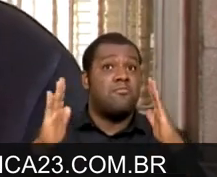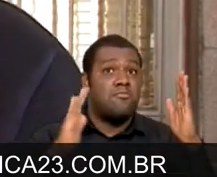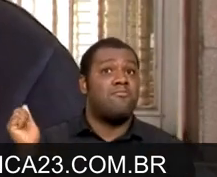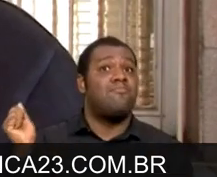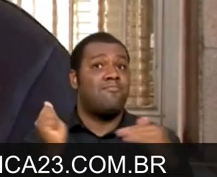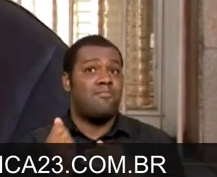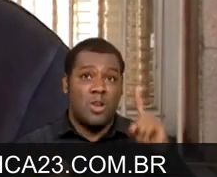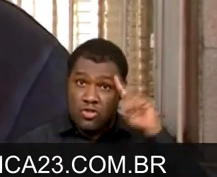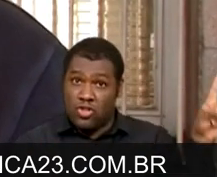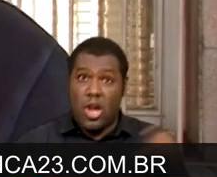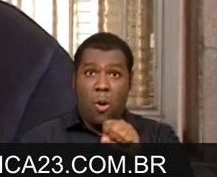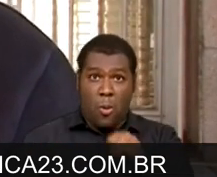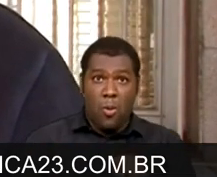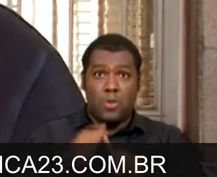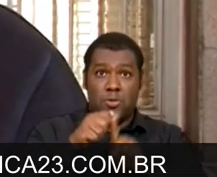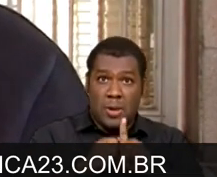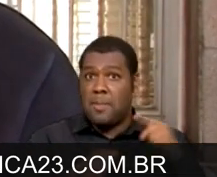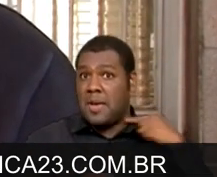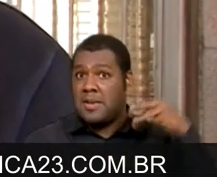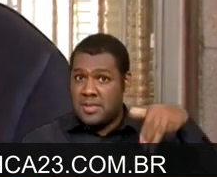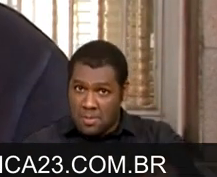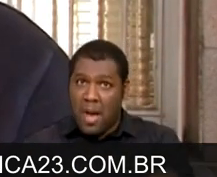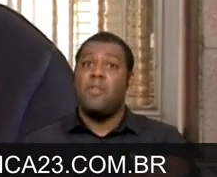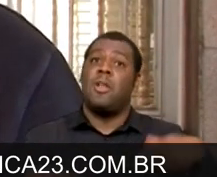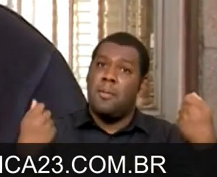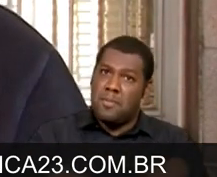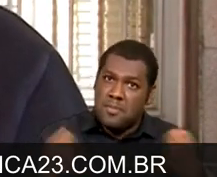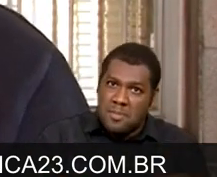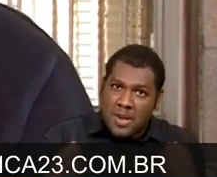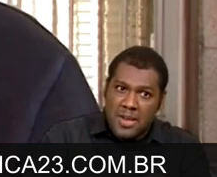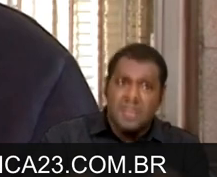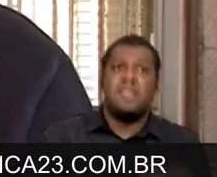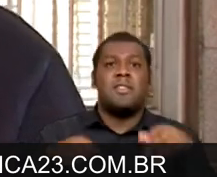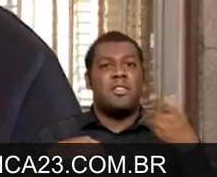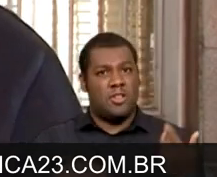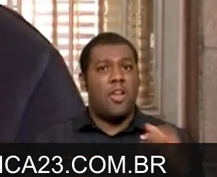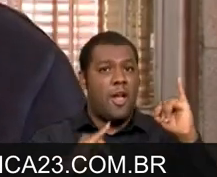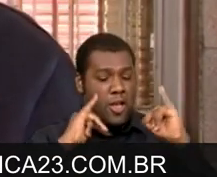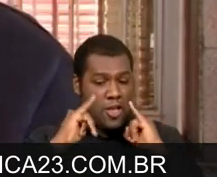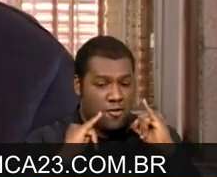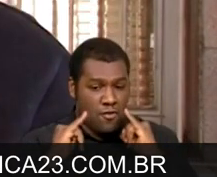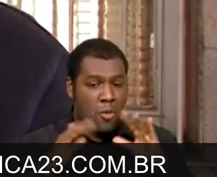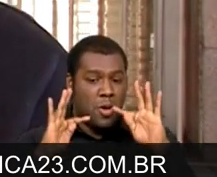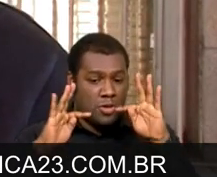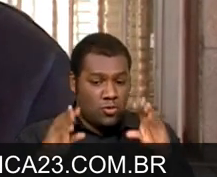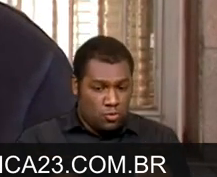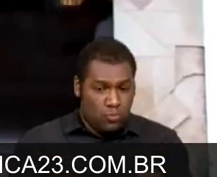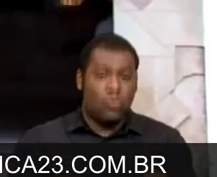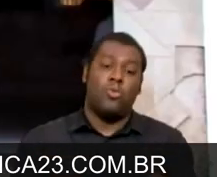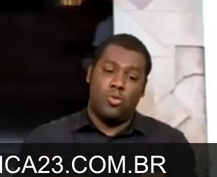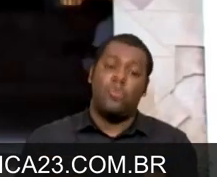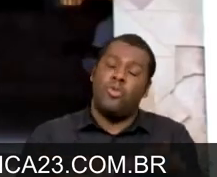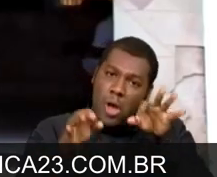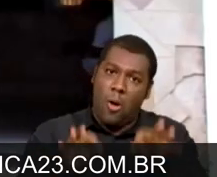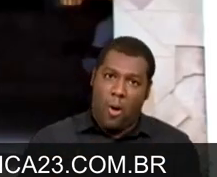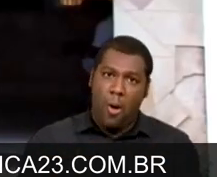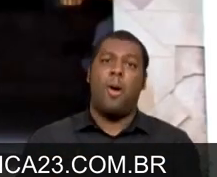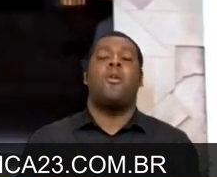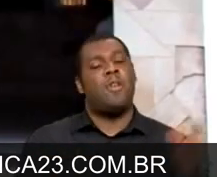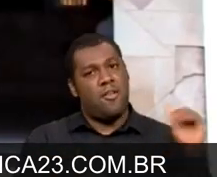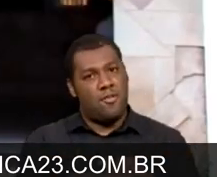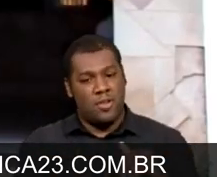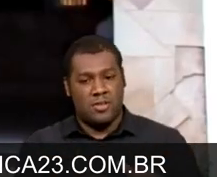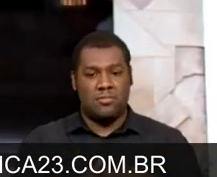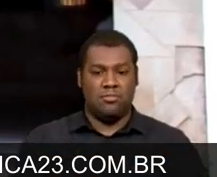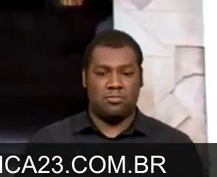é necessário fazer uma atualização dos dados para regularizar o título e elas poderem votar na eleição. Atualmente, em Rio